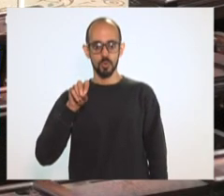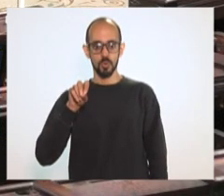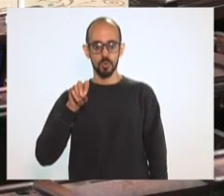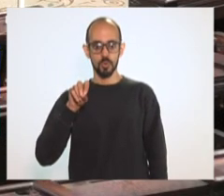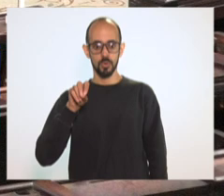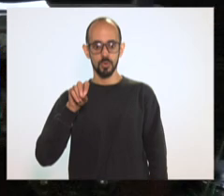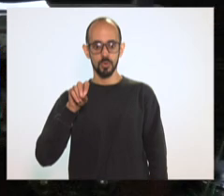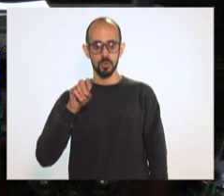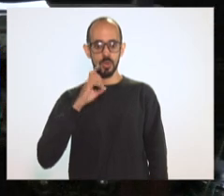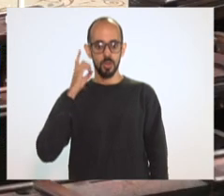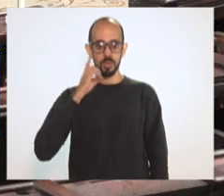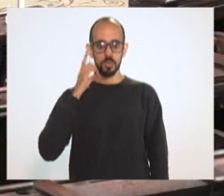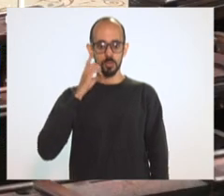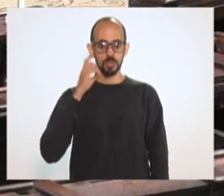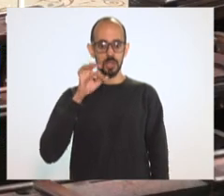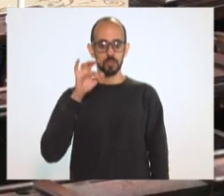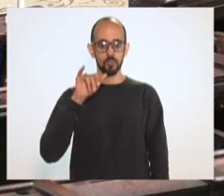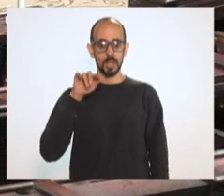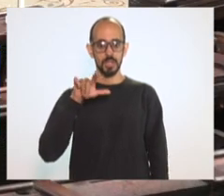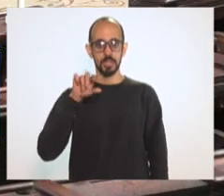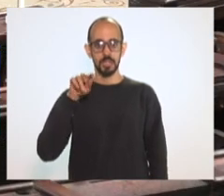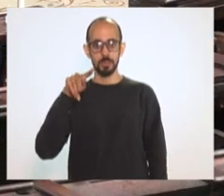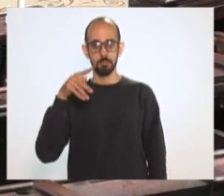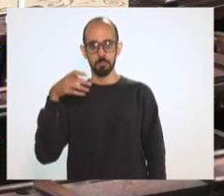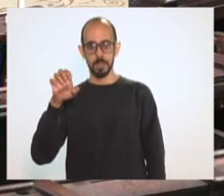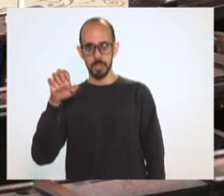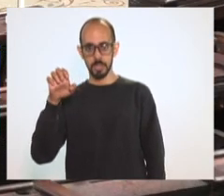deputado Felipe Peixoto